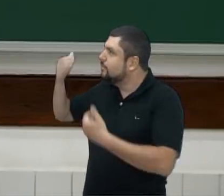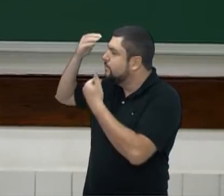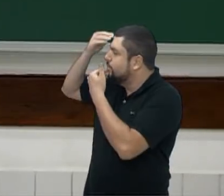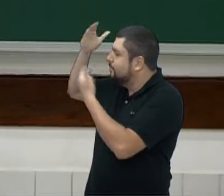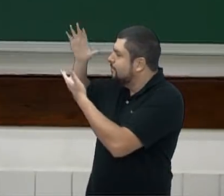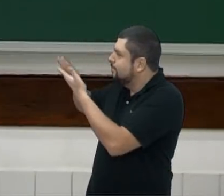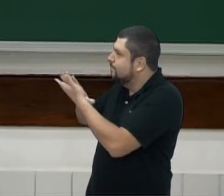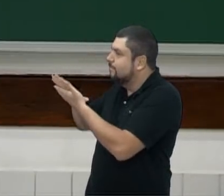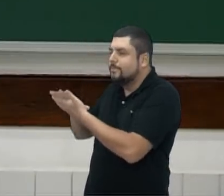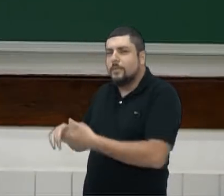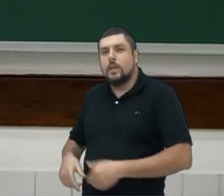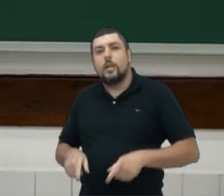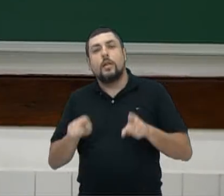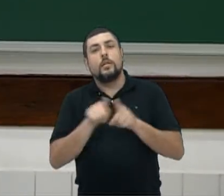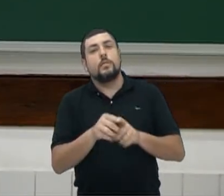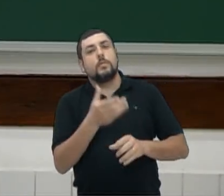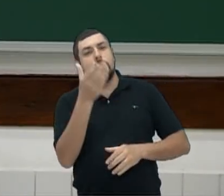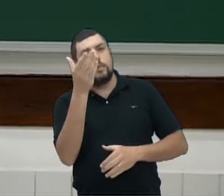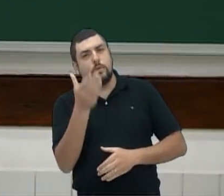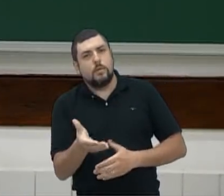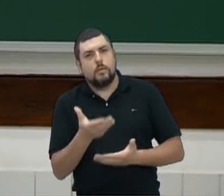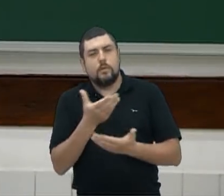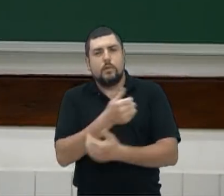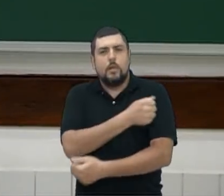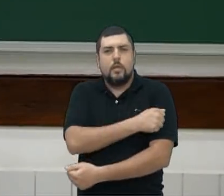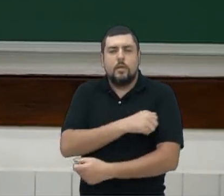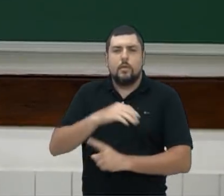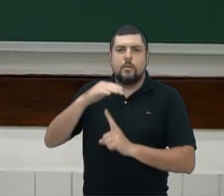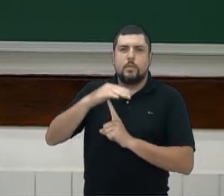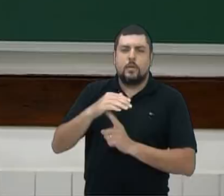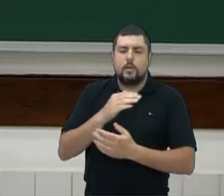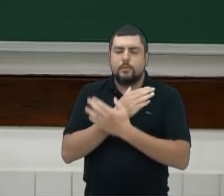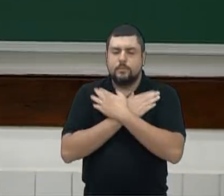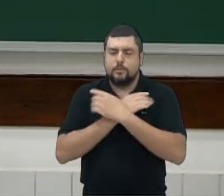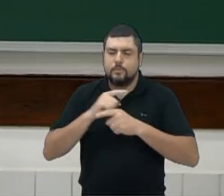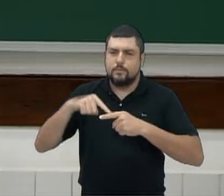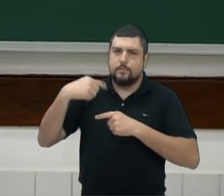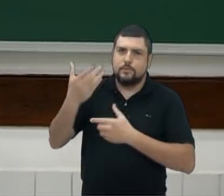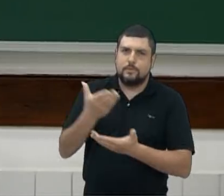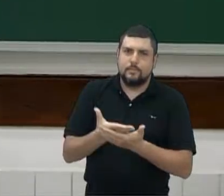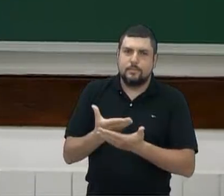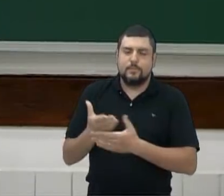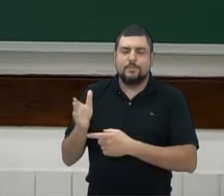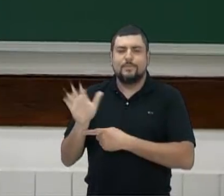Paulo, e a todos os estudantes paranaenses, um forte abraço e até a próxima aula.